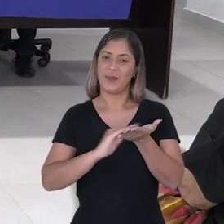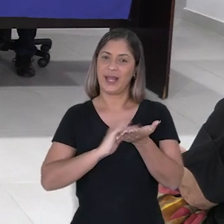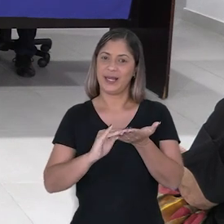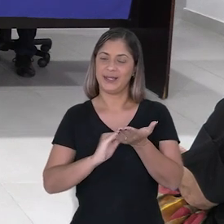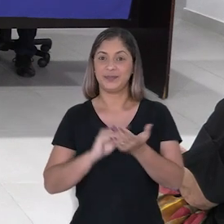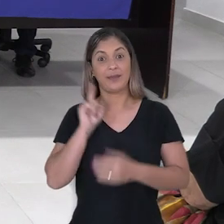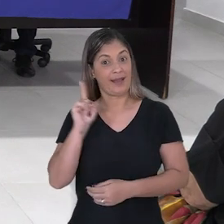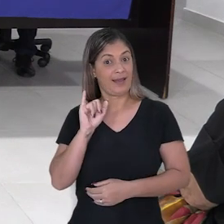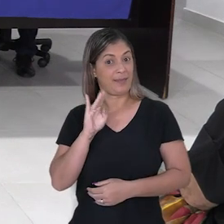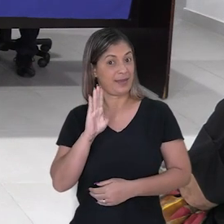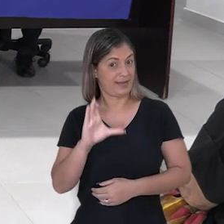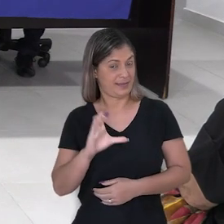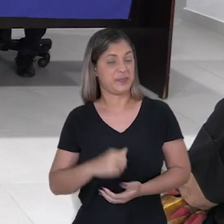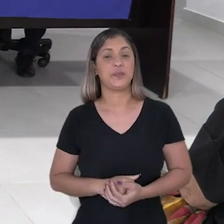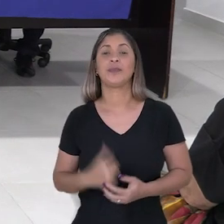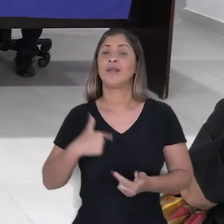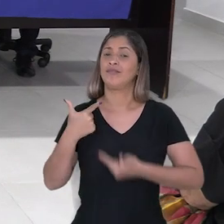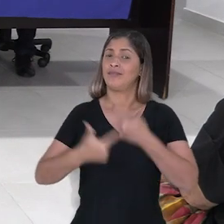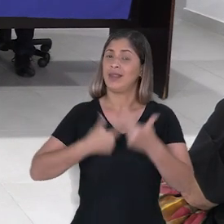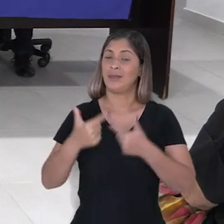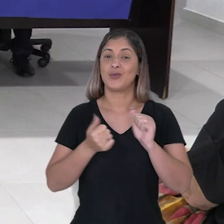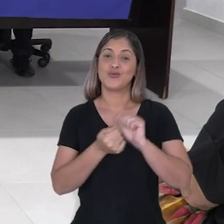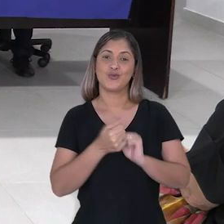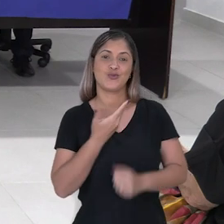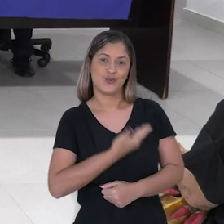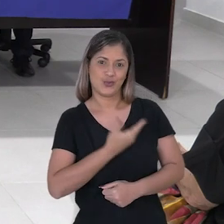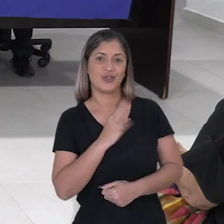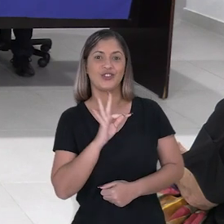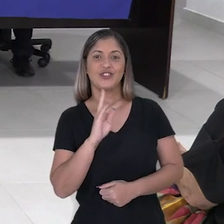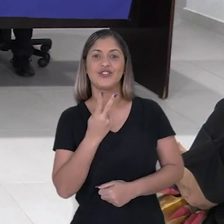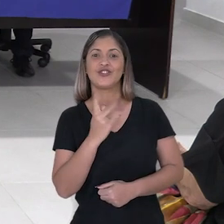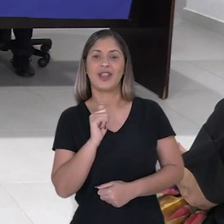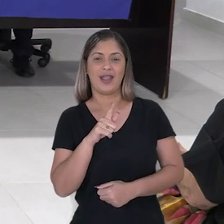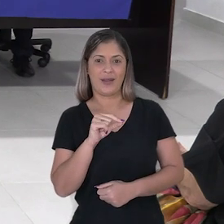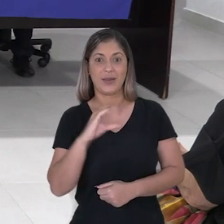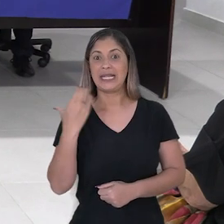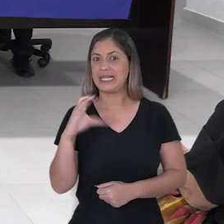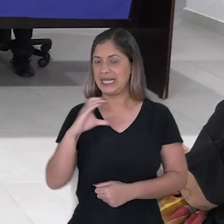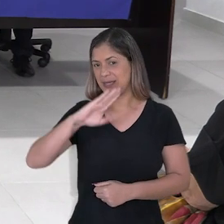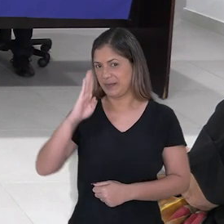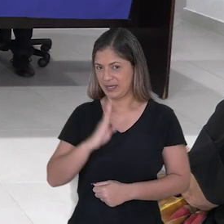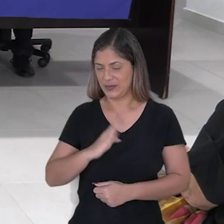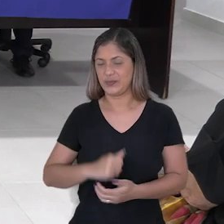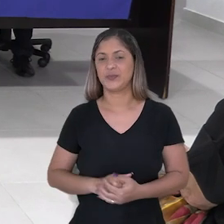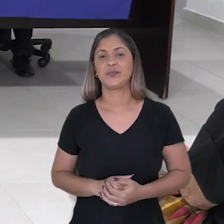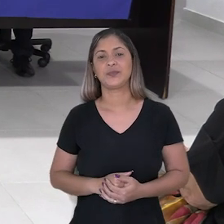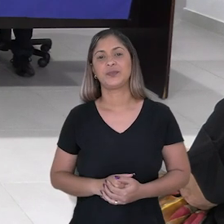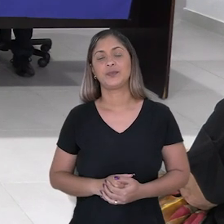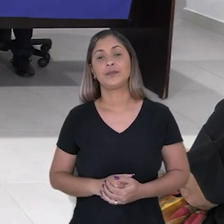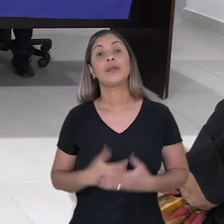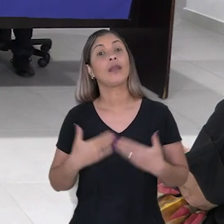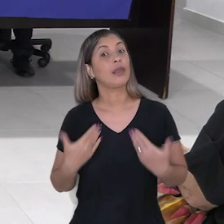textos em Braille do IBC, e eu trabalhei com o Tiago na revisão do livro Ciência para o Brasil. Bom,